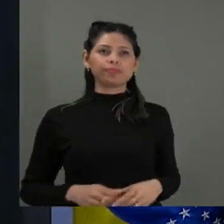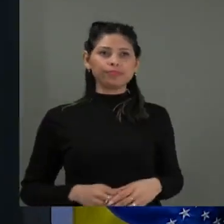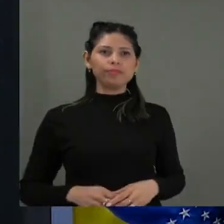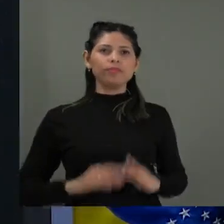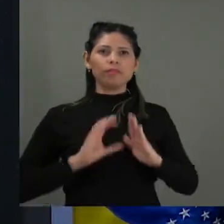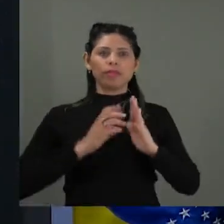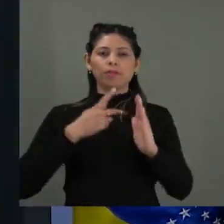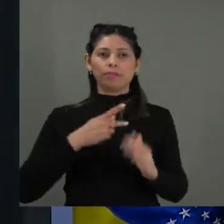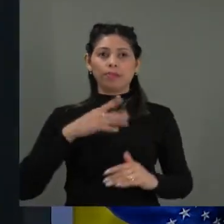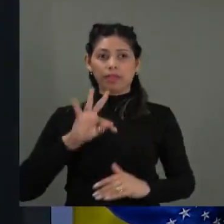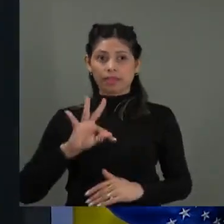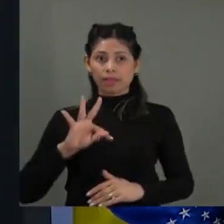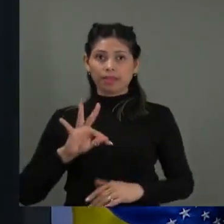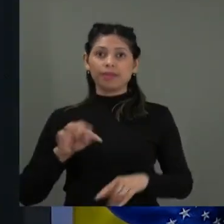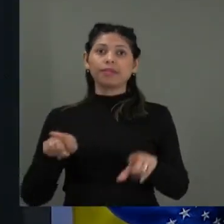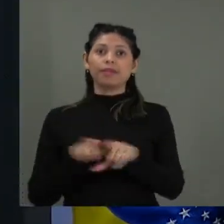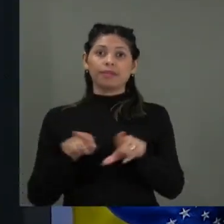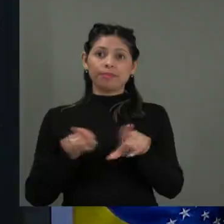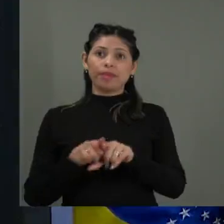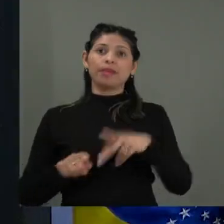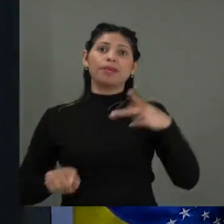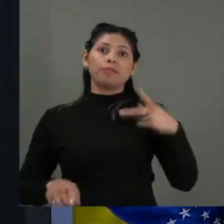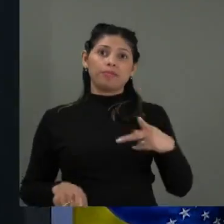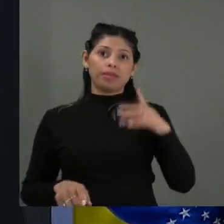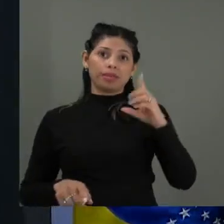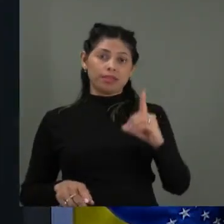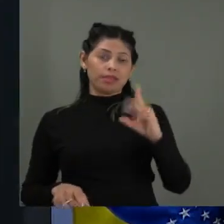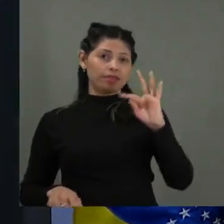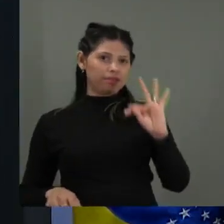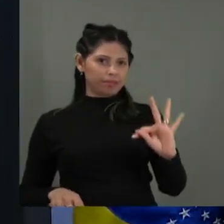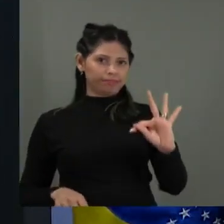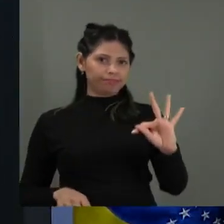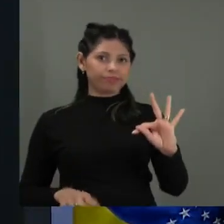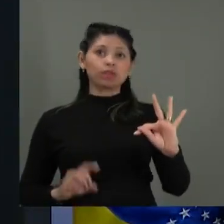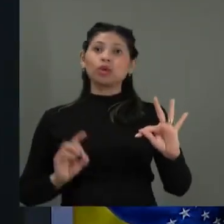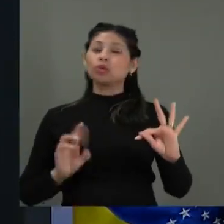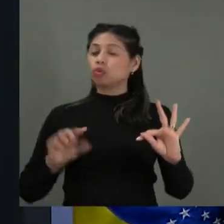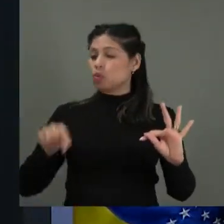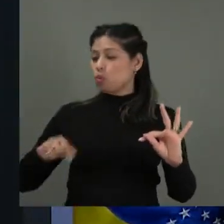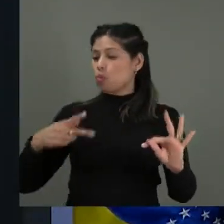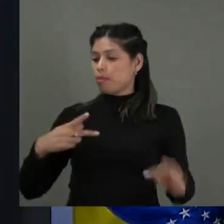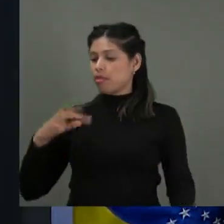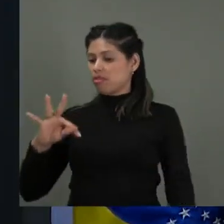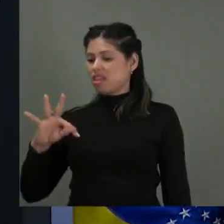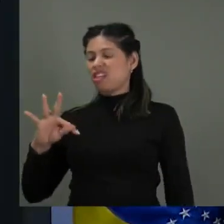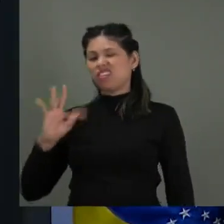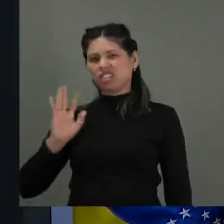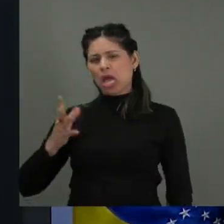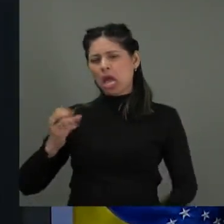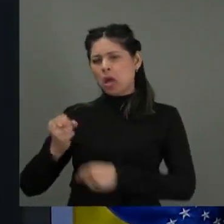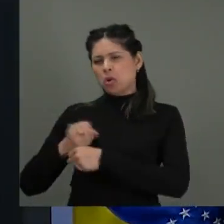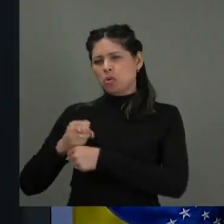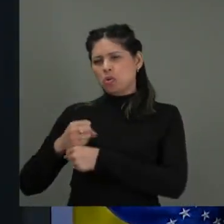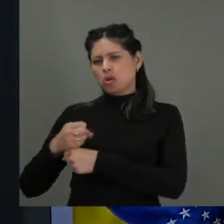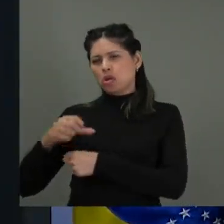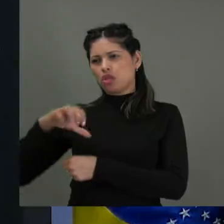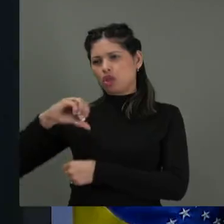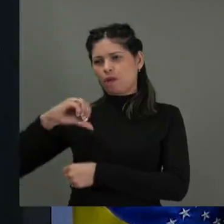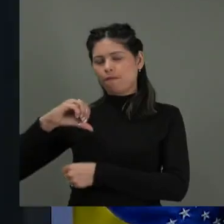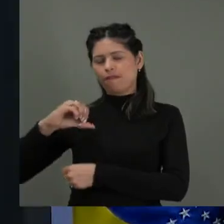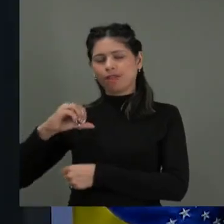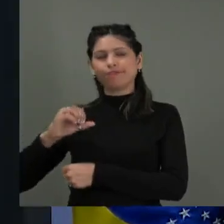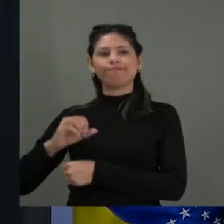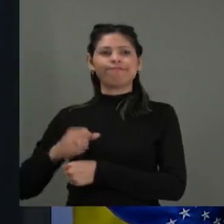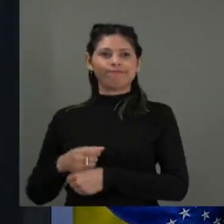PT e PDT. Só o PT já está lá há 9 anos. Nesse período, houve